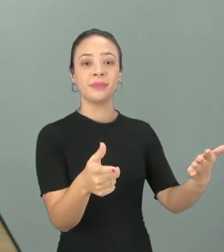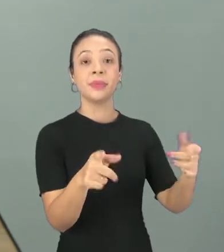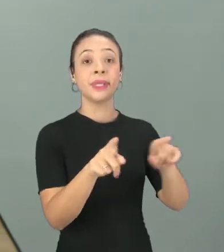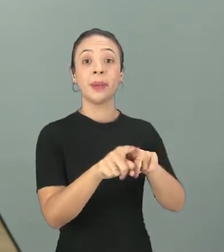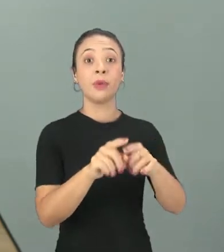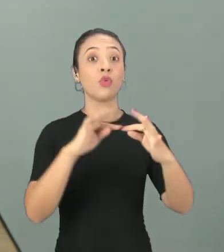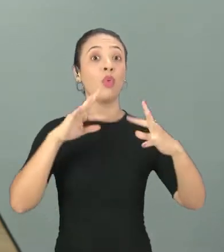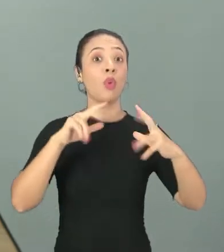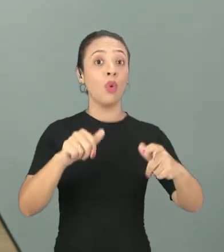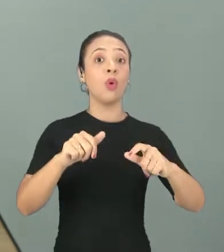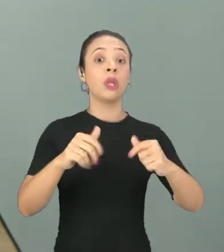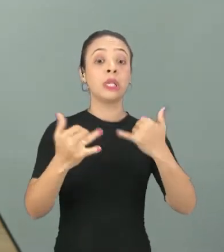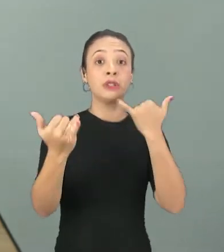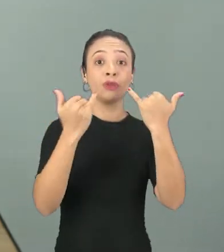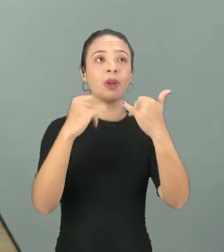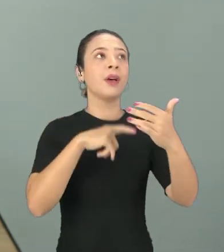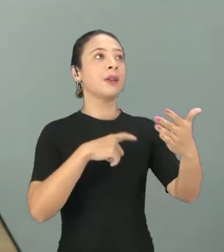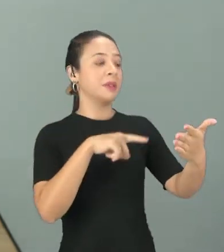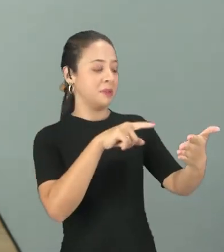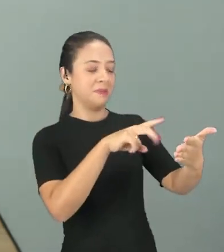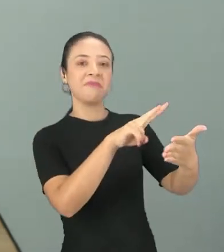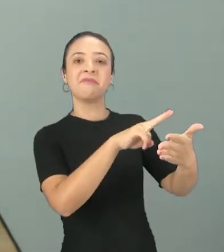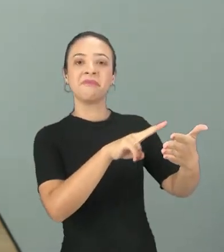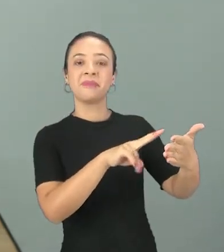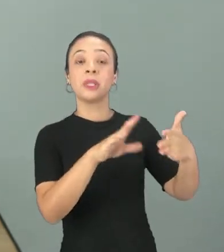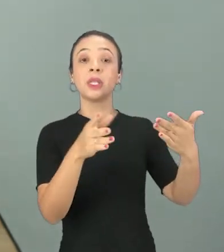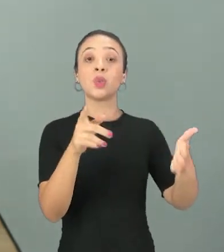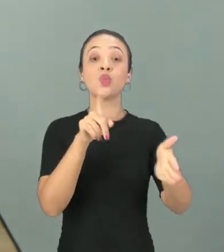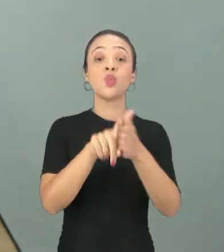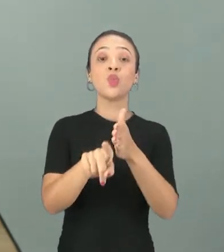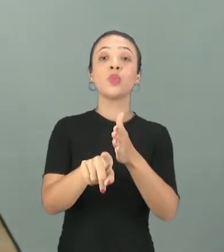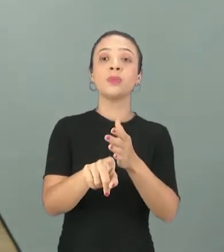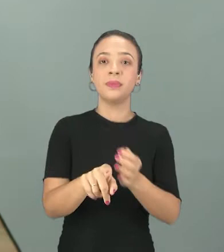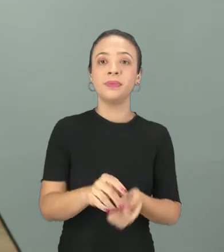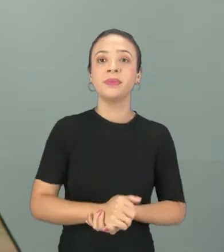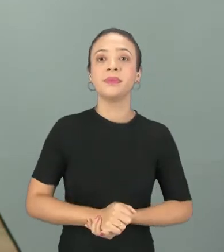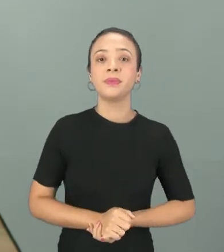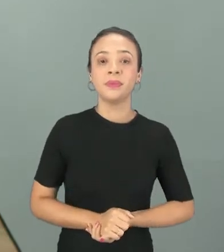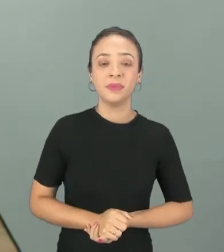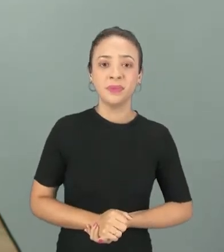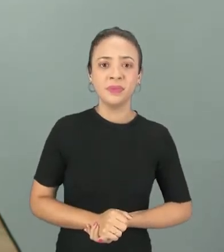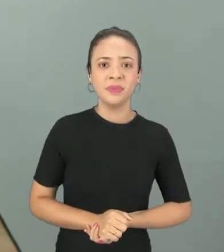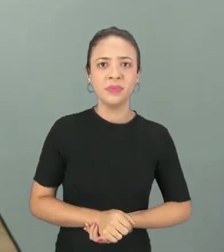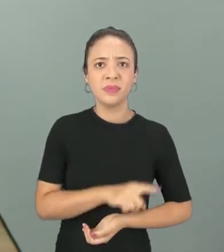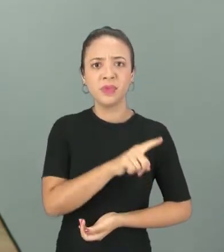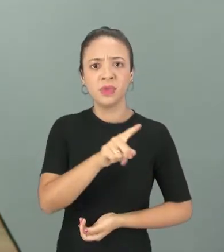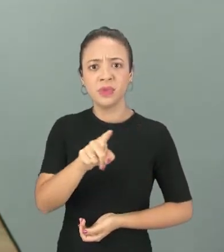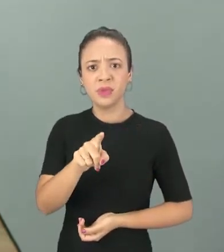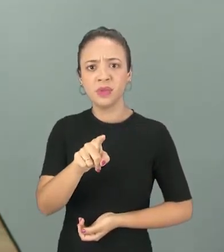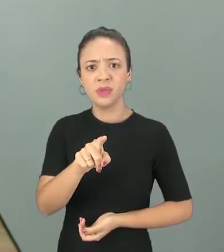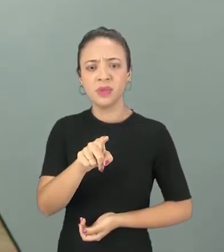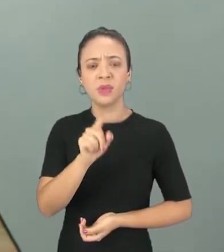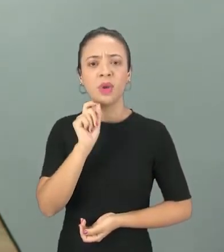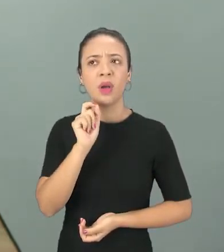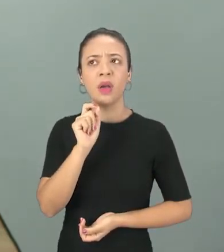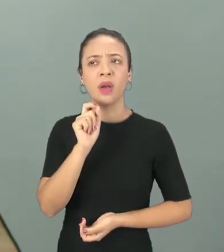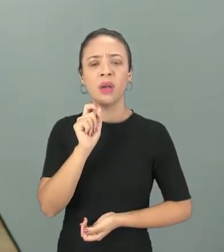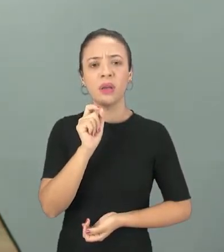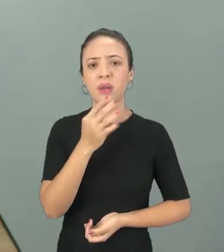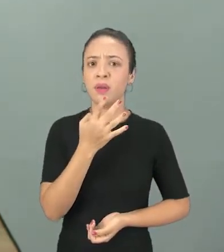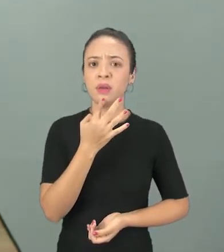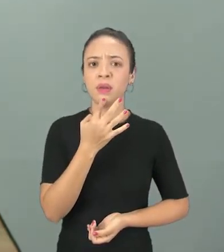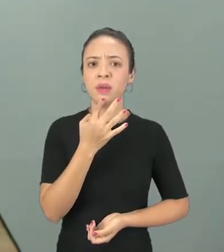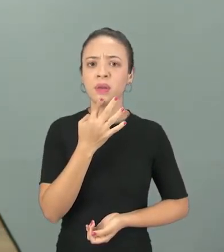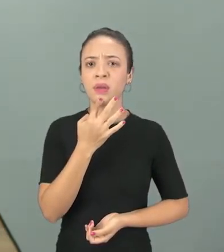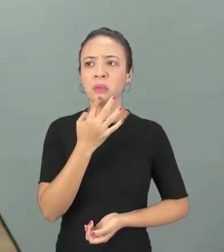nele compõe. Então, eu pergunto a vocês: será que vocês conhecem